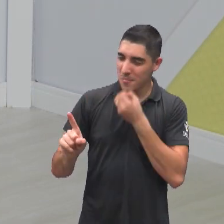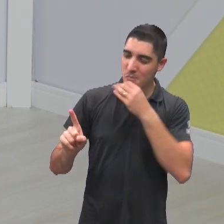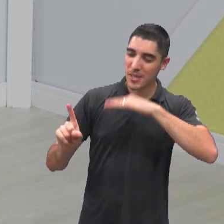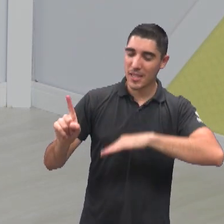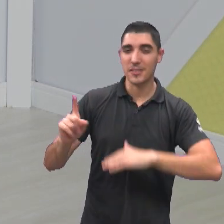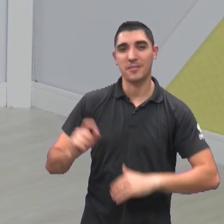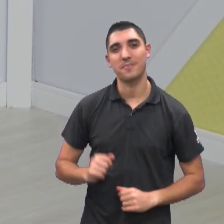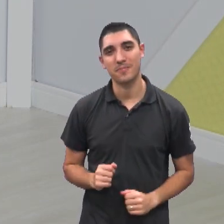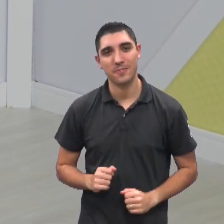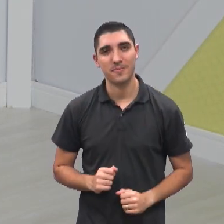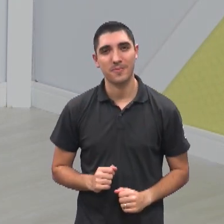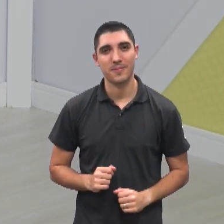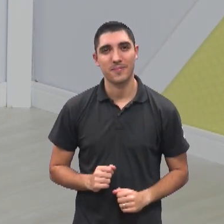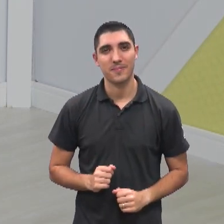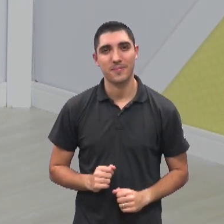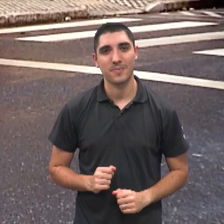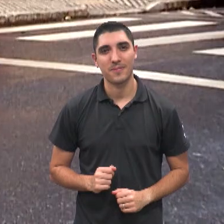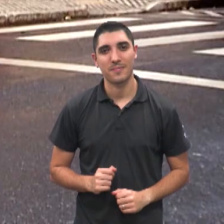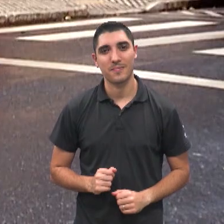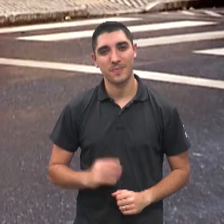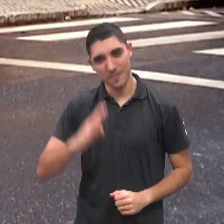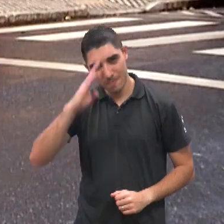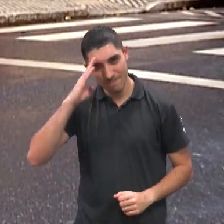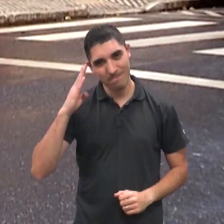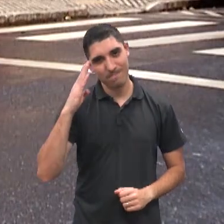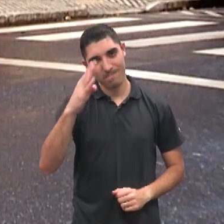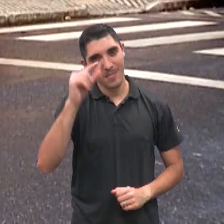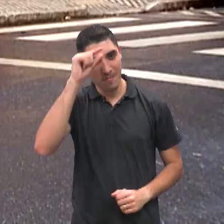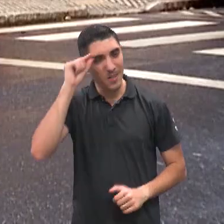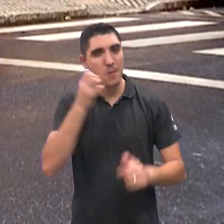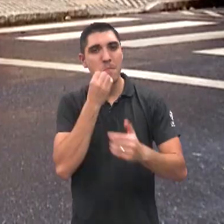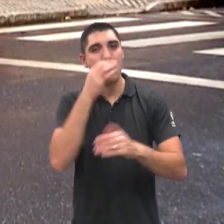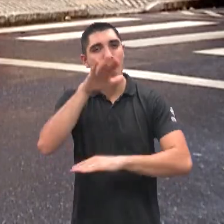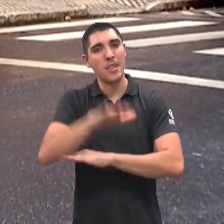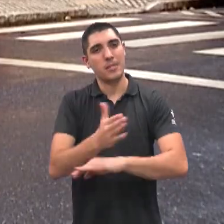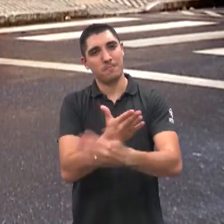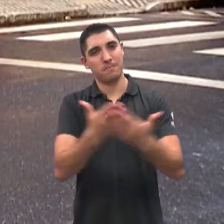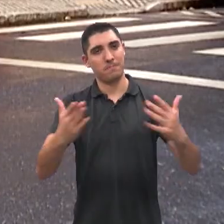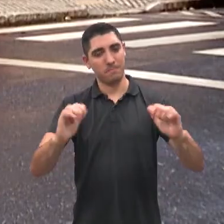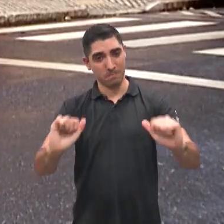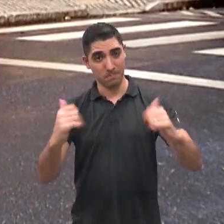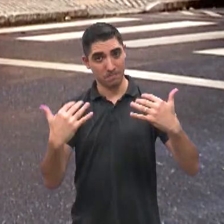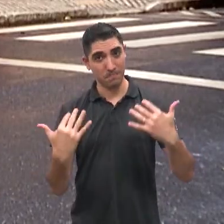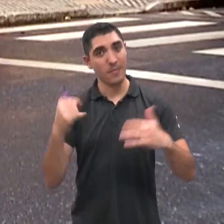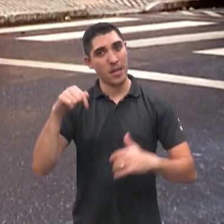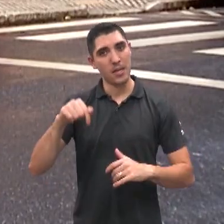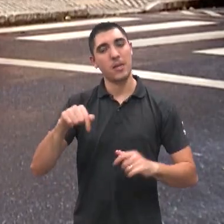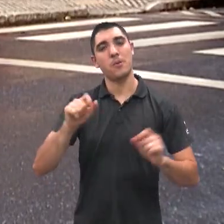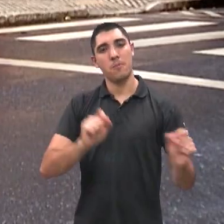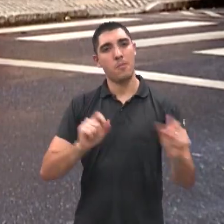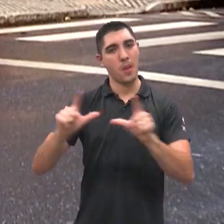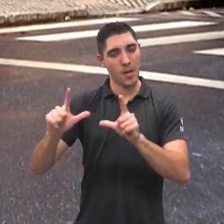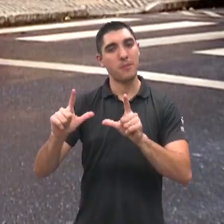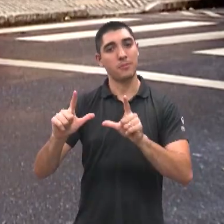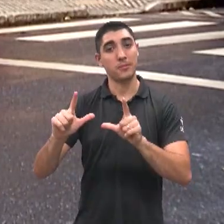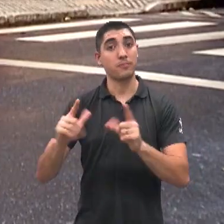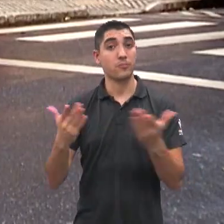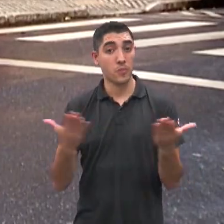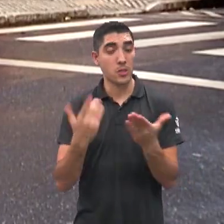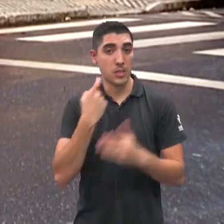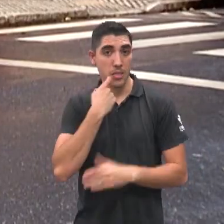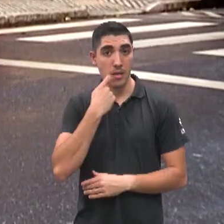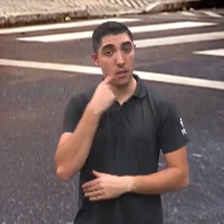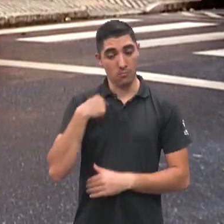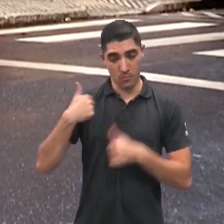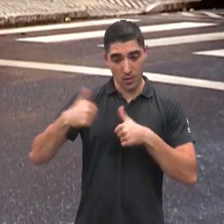tarde. Fala, Vieira, boa tarde para você e para todo mundo que acompanha o Hora do Esporte desta sexta-feira. Hoje eu estou aqui na frente